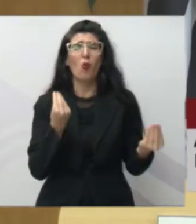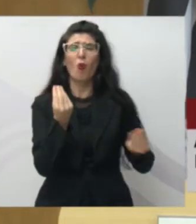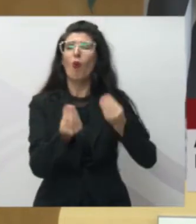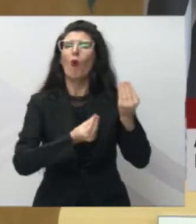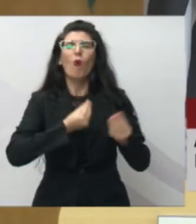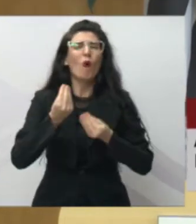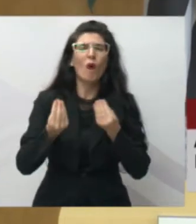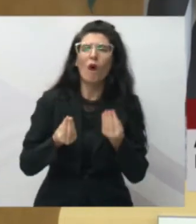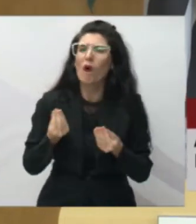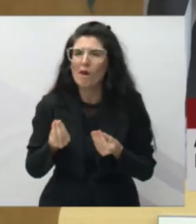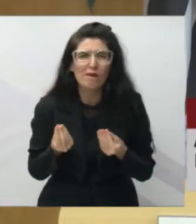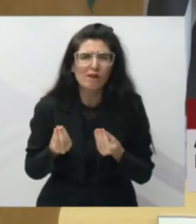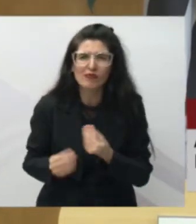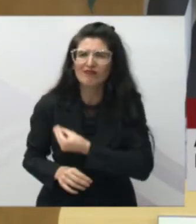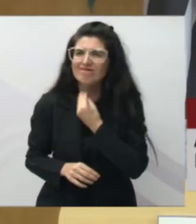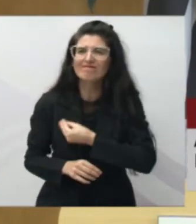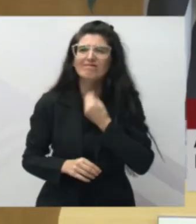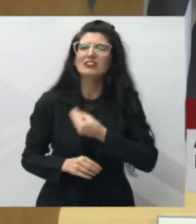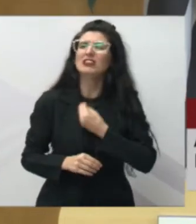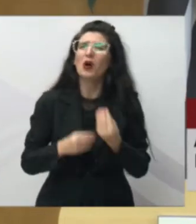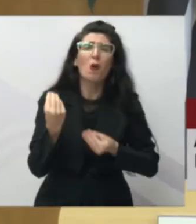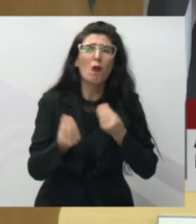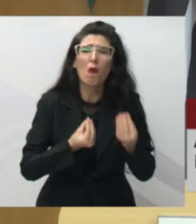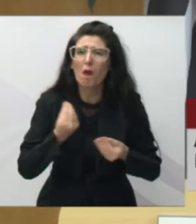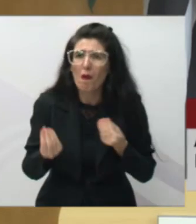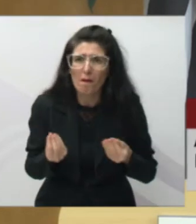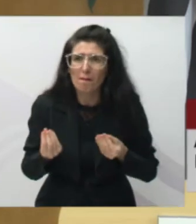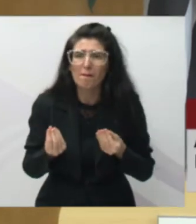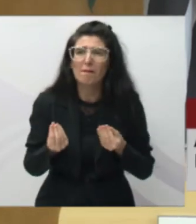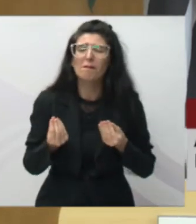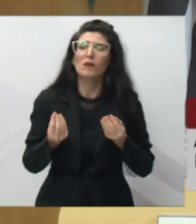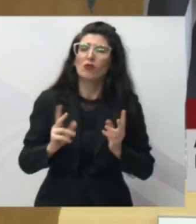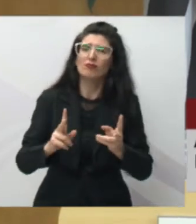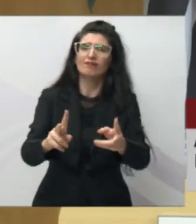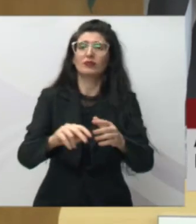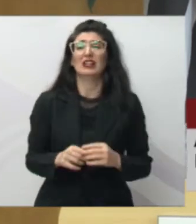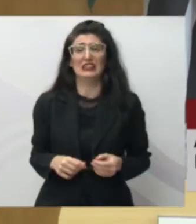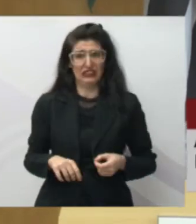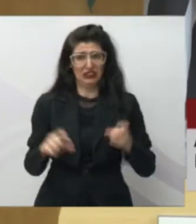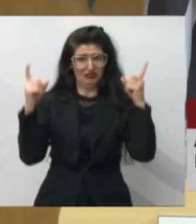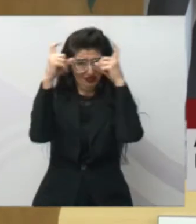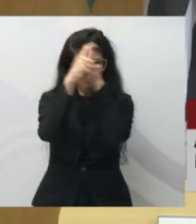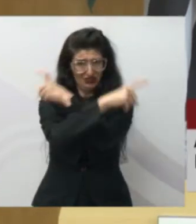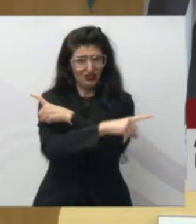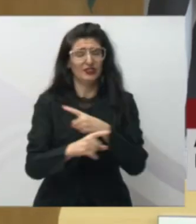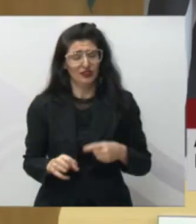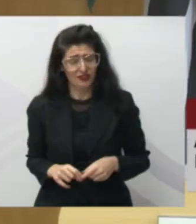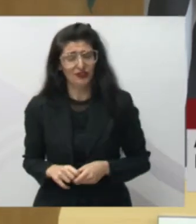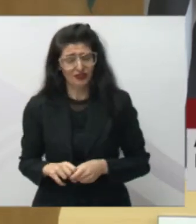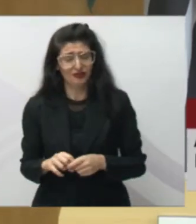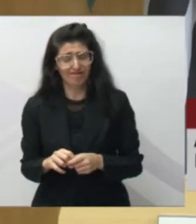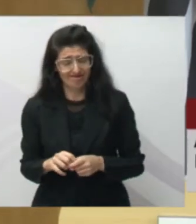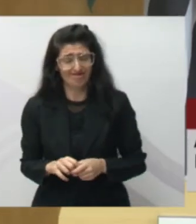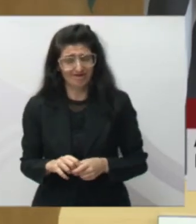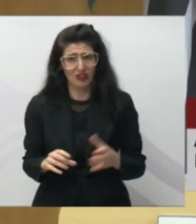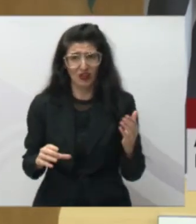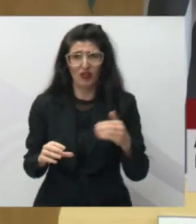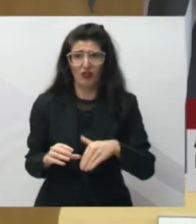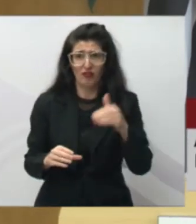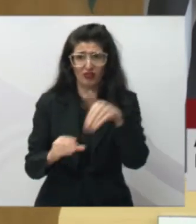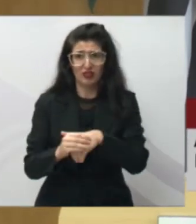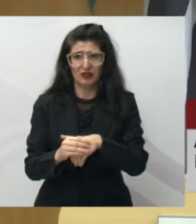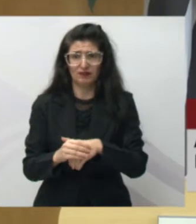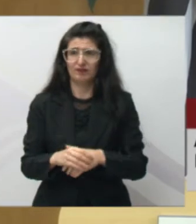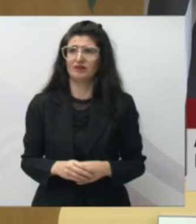isso. Então, para mim, não é nada fácil votar nesse projeto, né, ter que demitir um apontamento